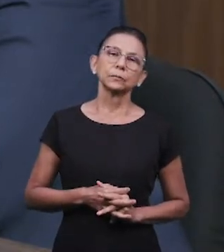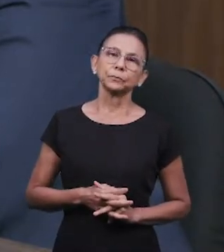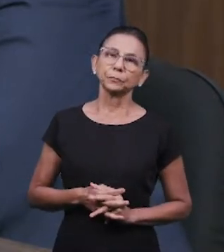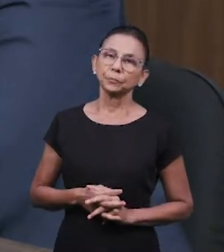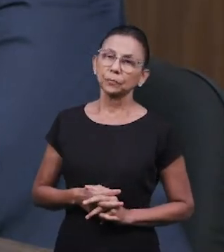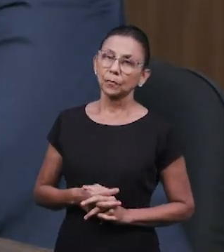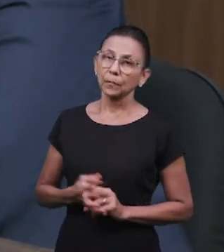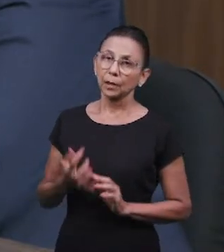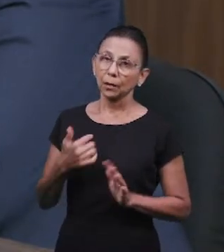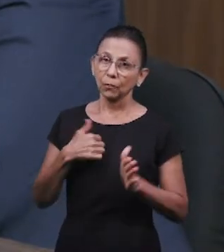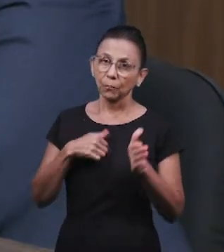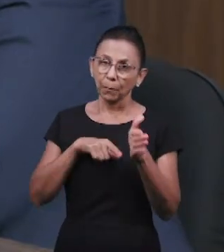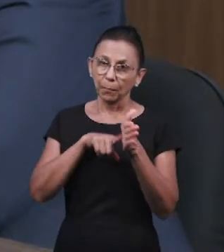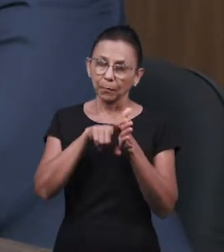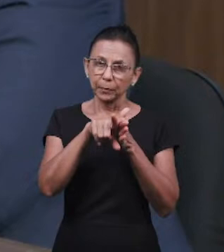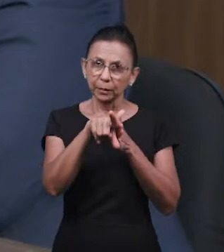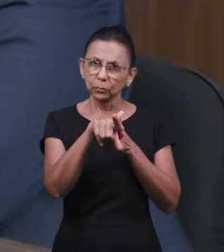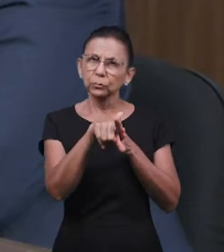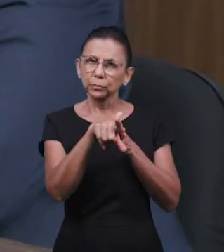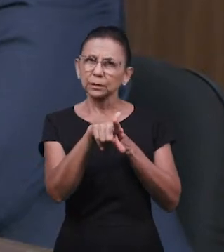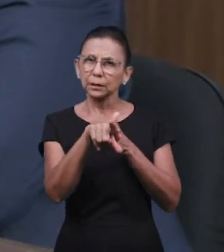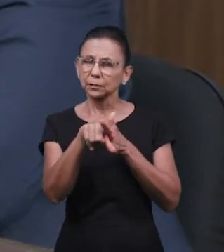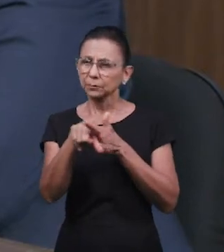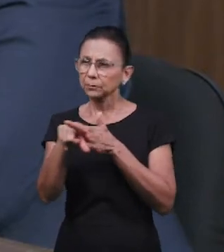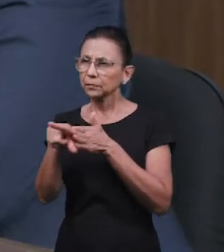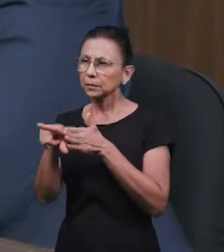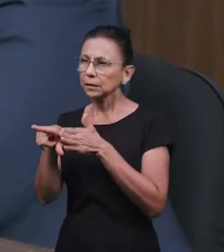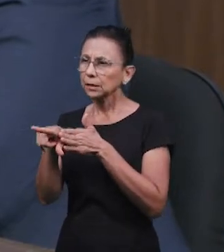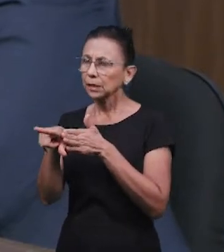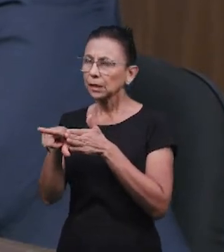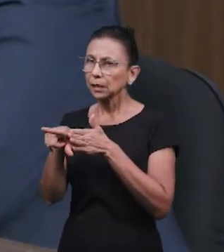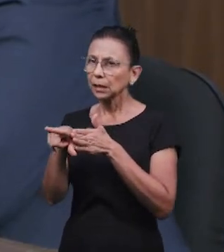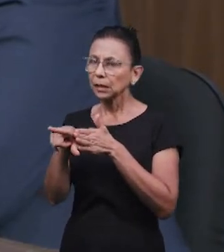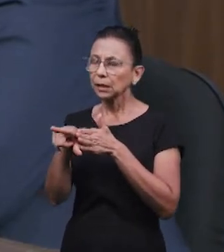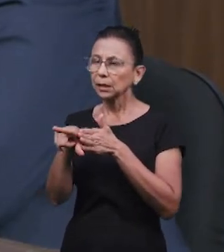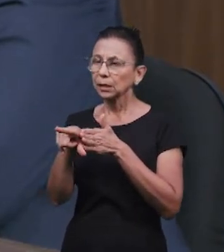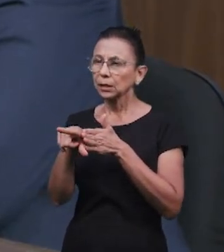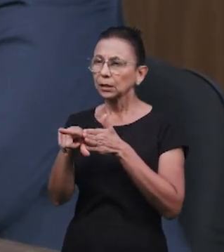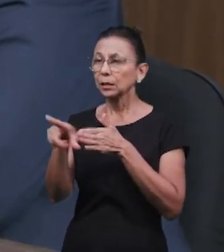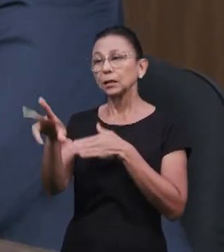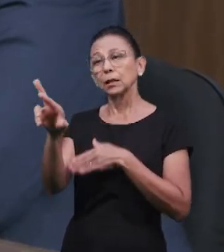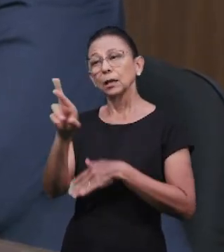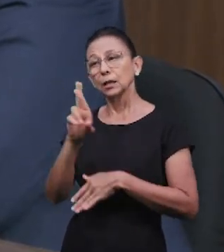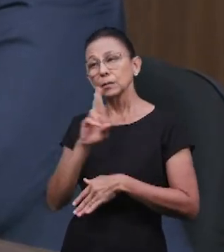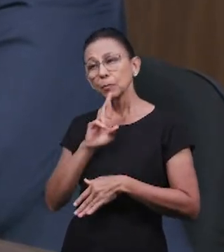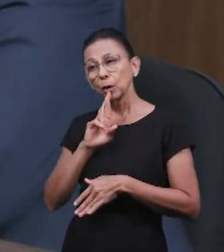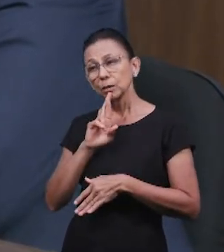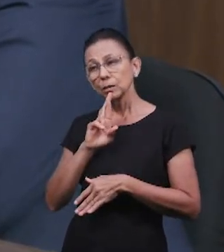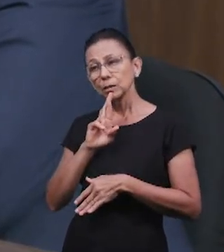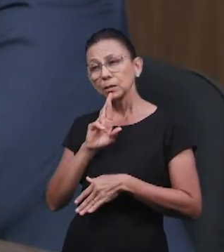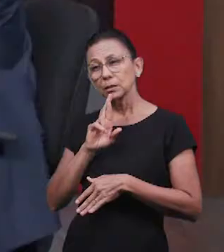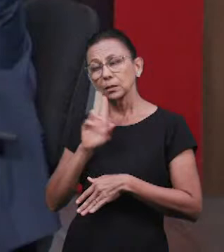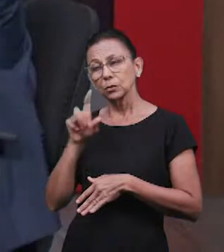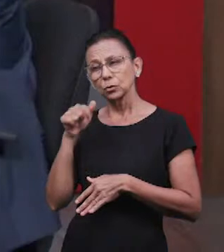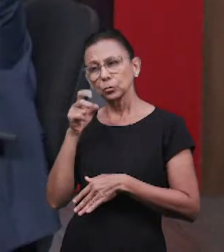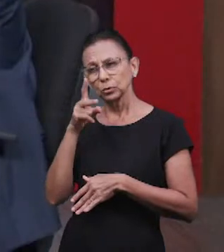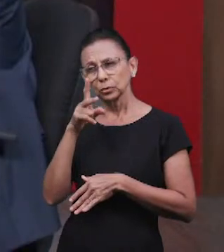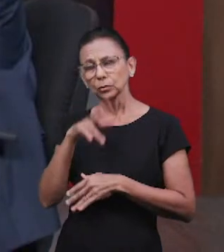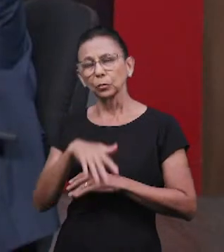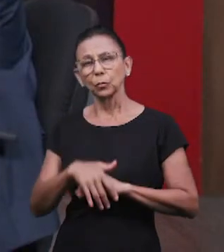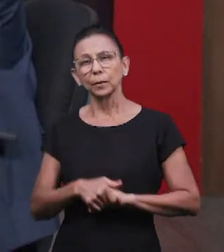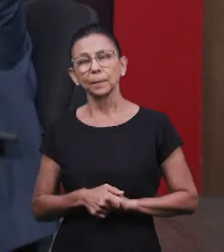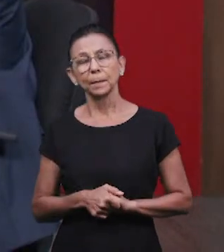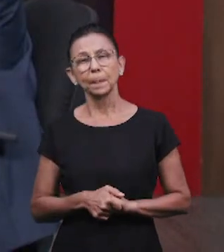que, a partir desse entendimento ou da resposta de vocês, a gente seguir nas próximas. E a primeira pergunta é a seguinte: